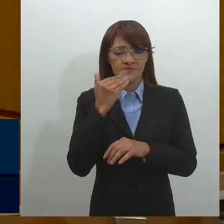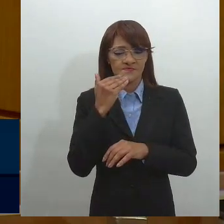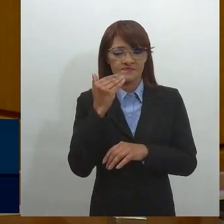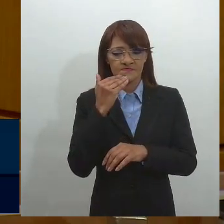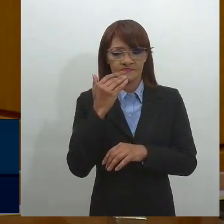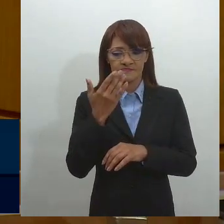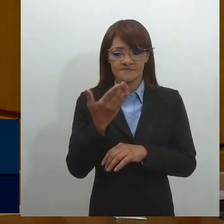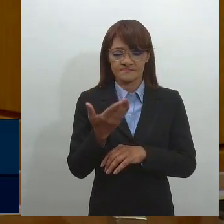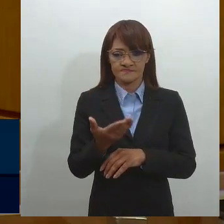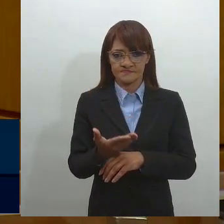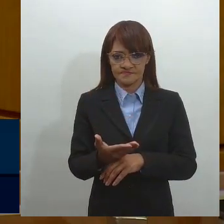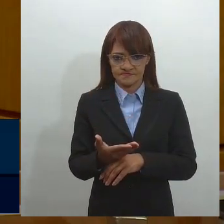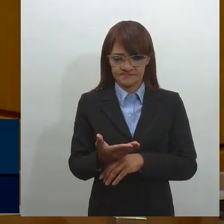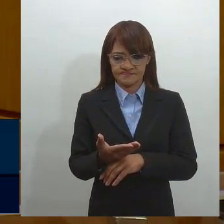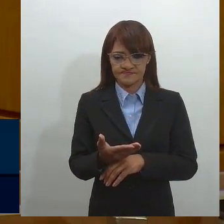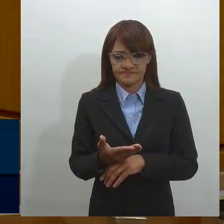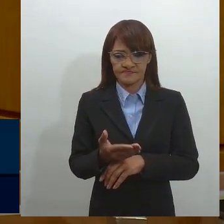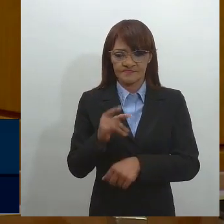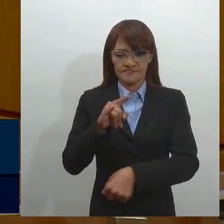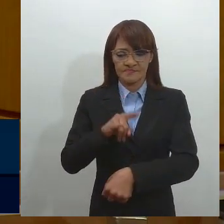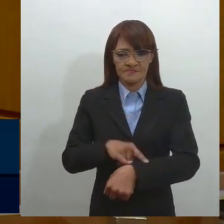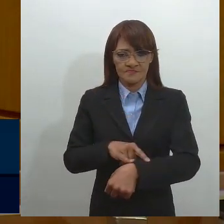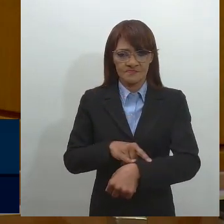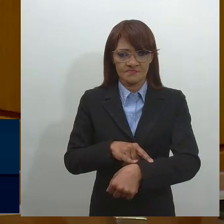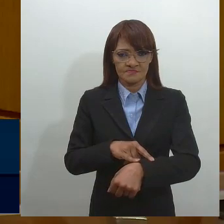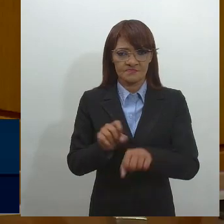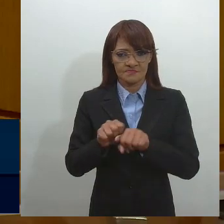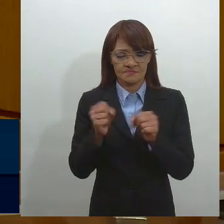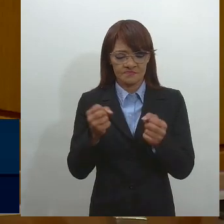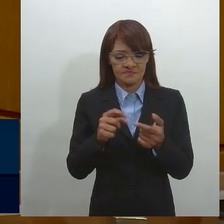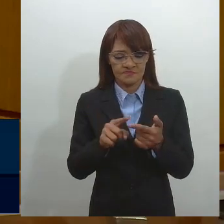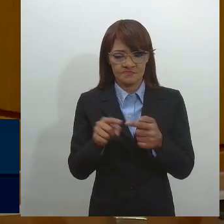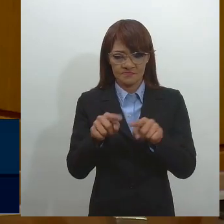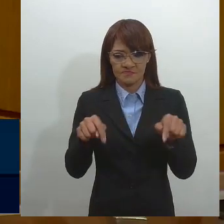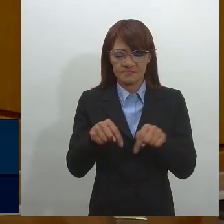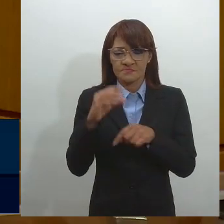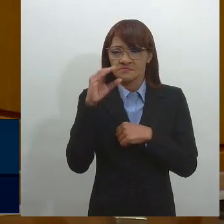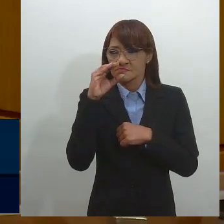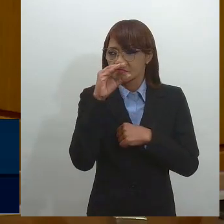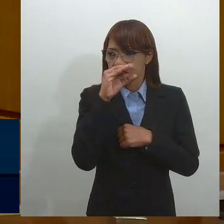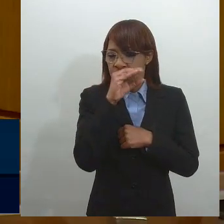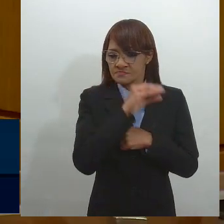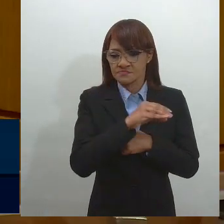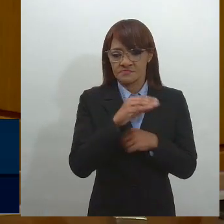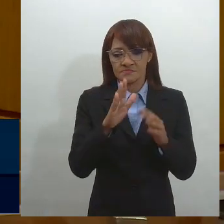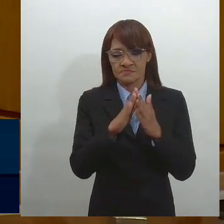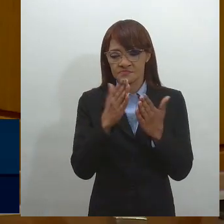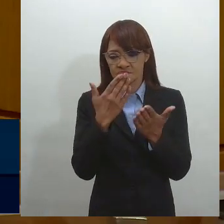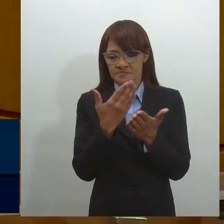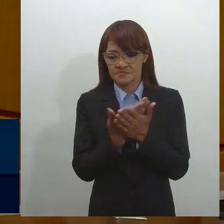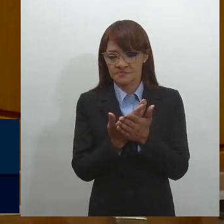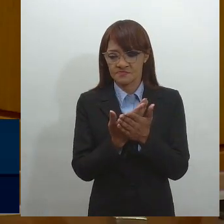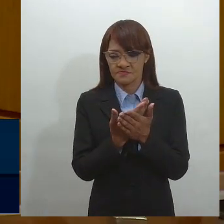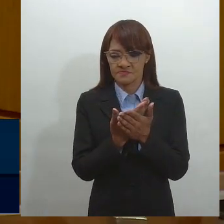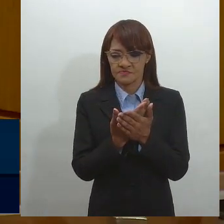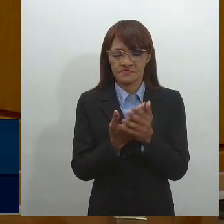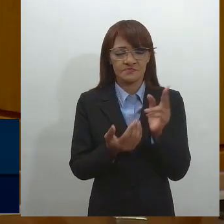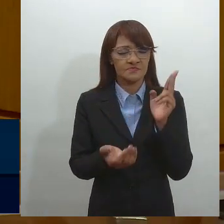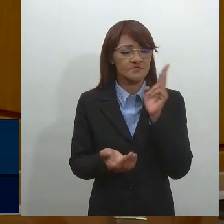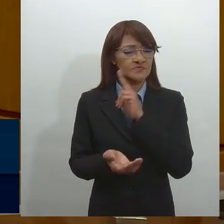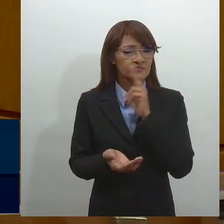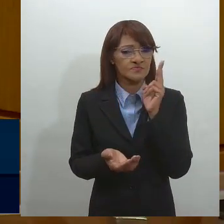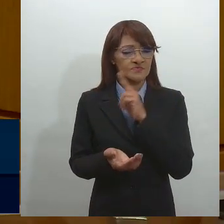banheiros ruins, salas quentes, escolas que precisam urgentemente de